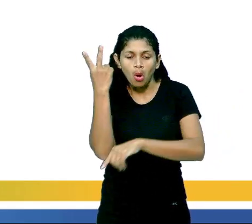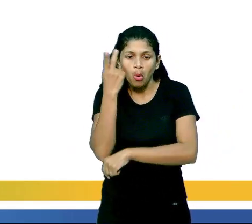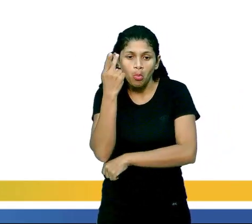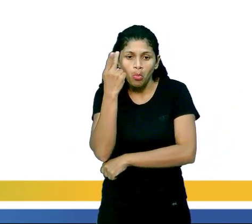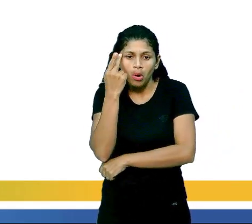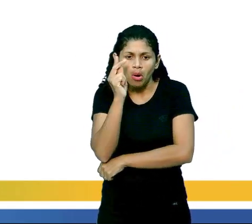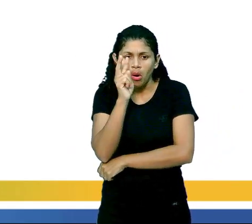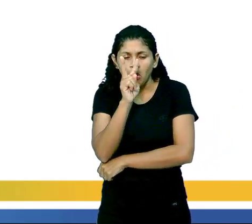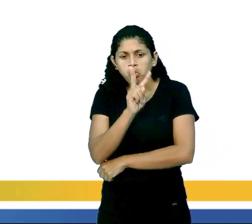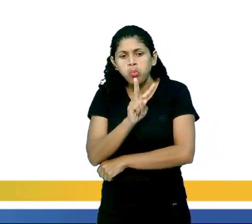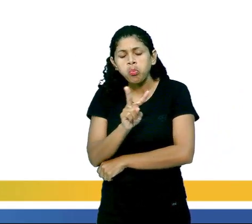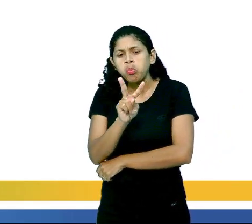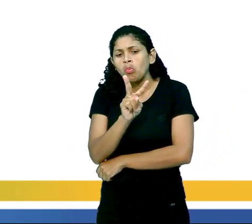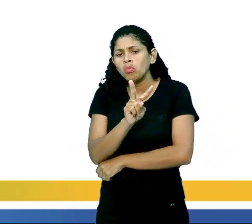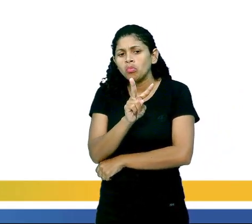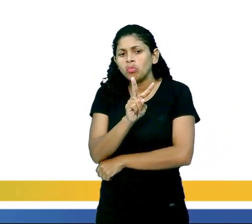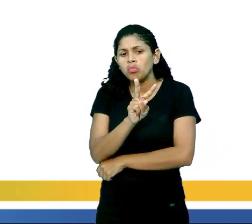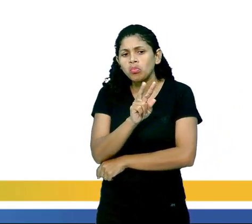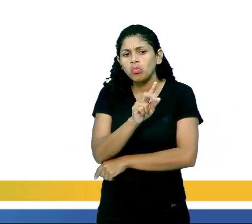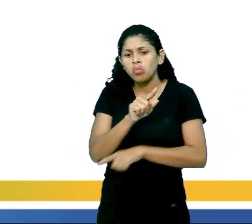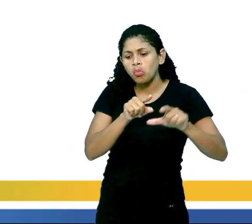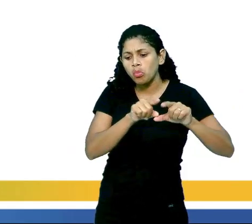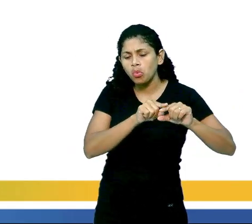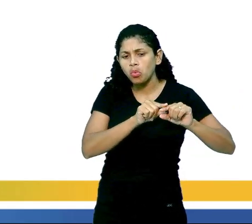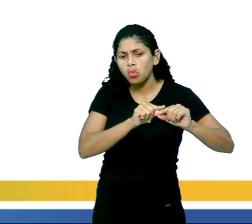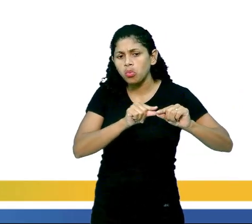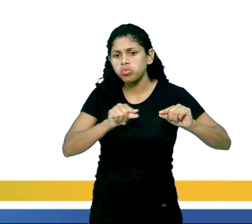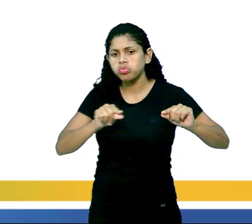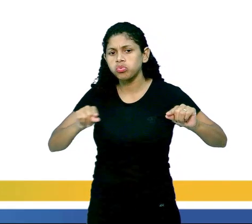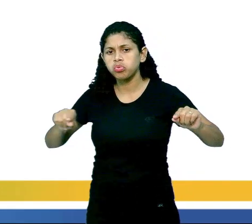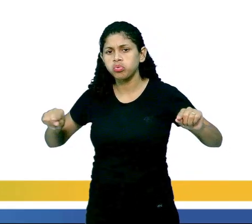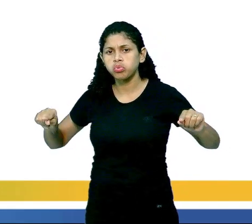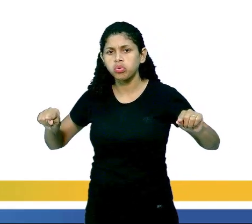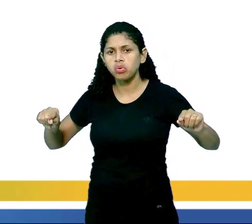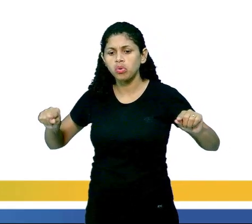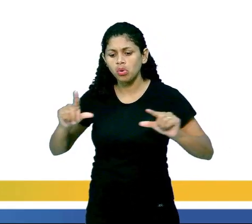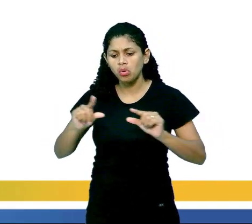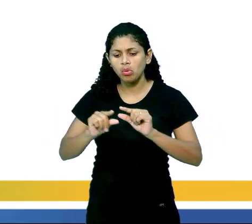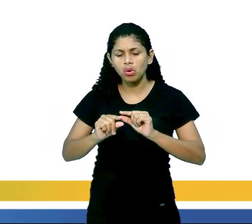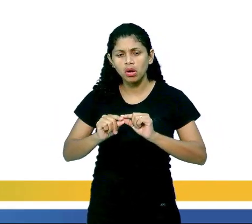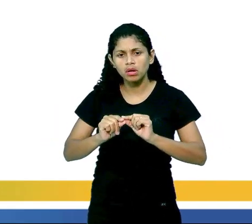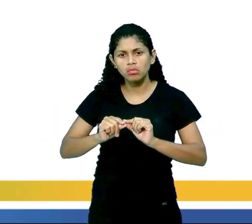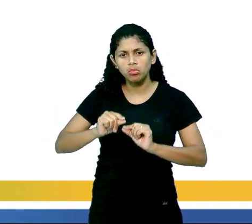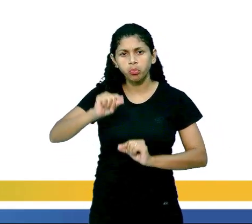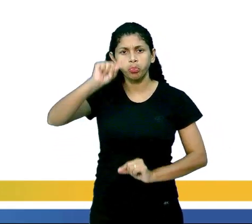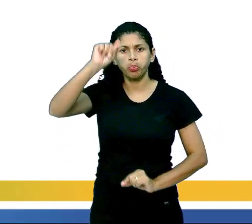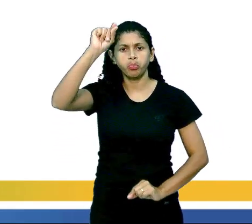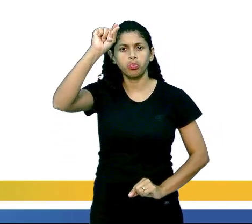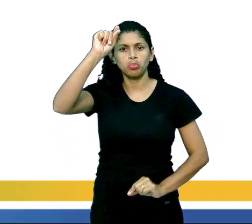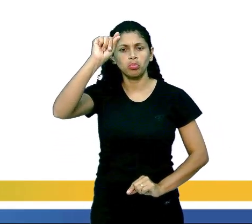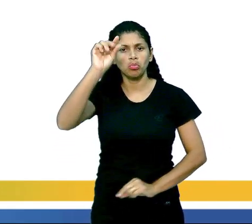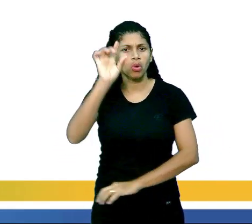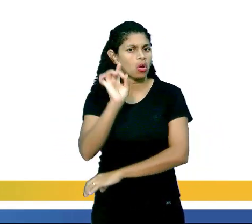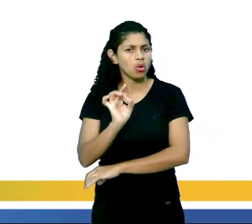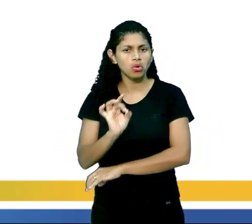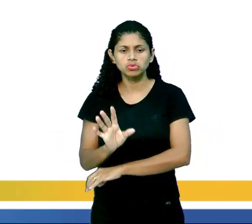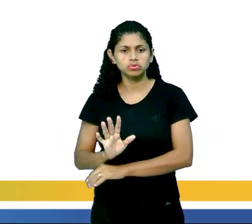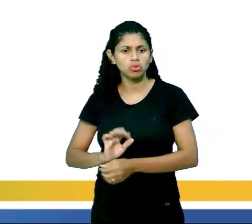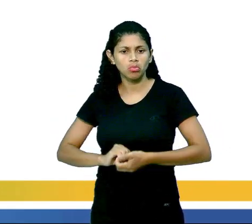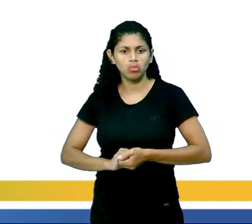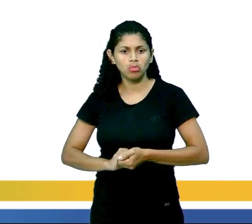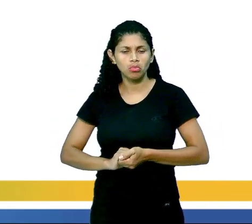o plano cartesiano e um gráfico onde ele passa do ponto x negativo ondulado pelo